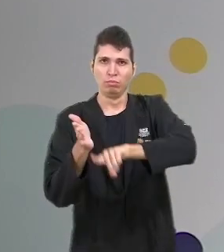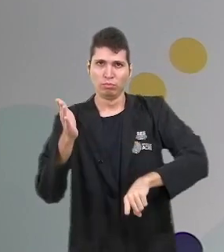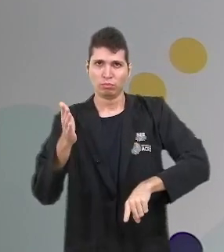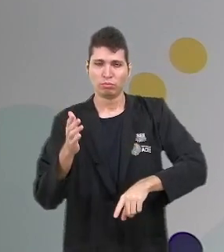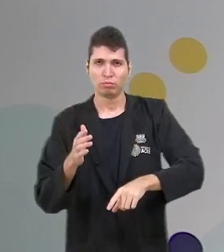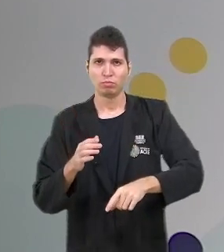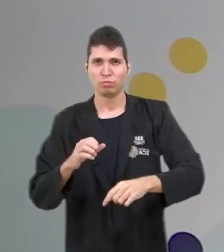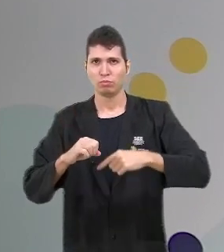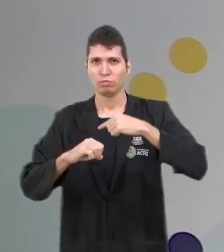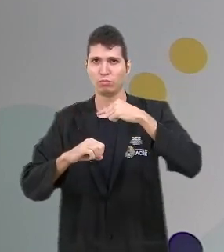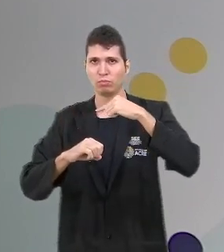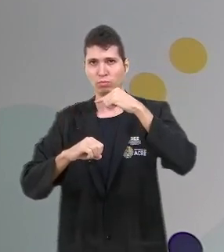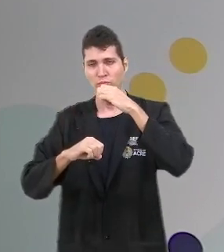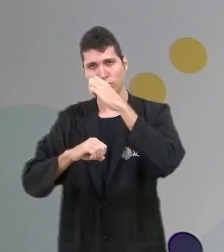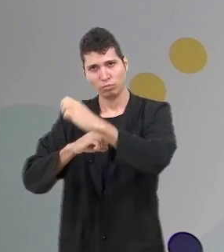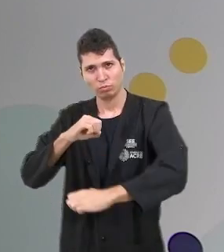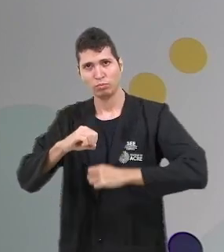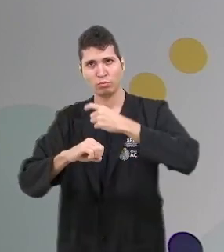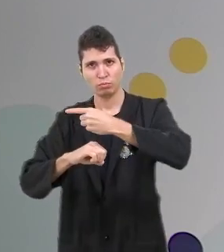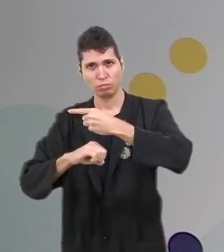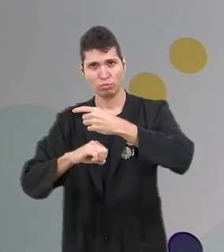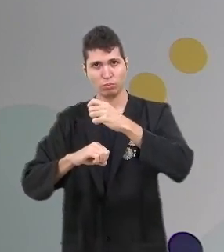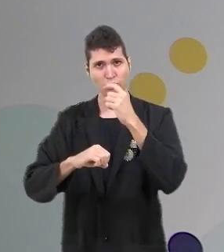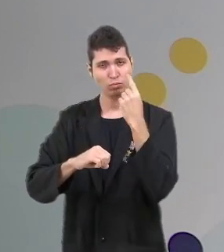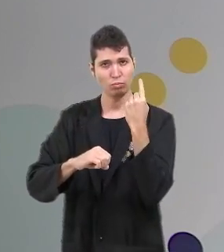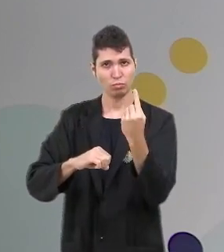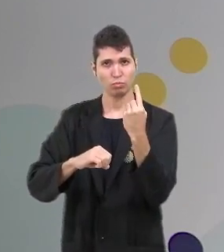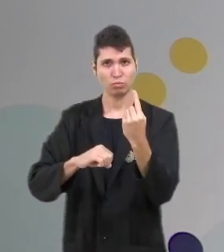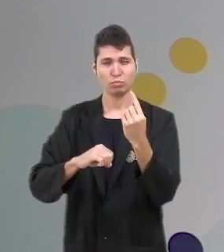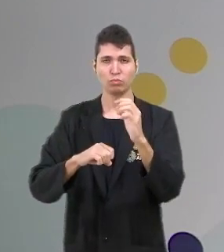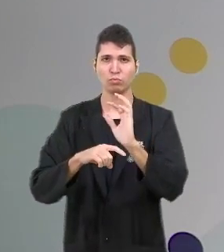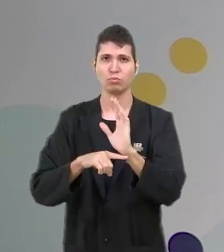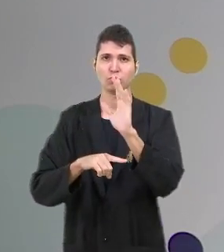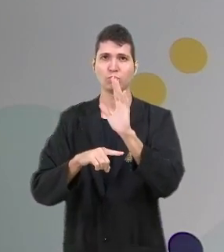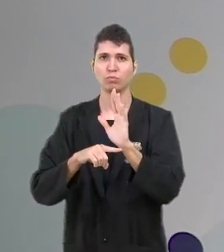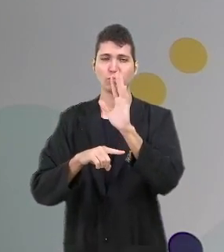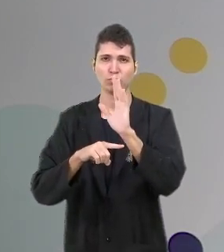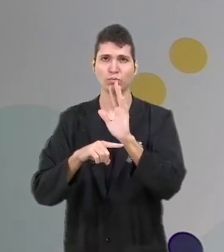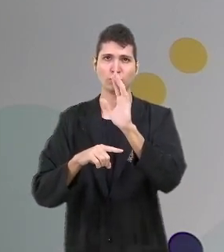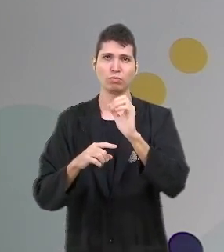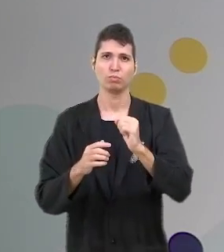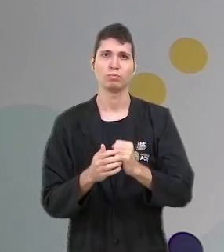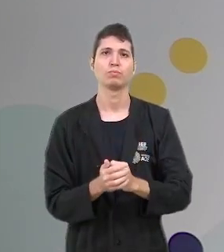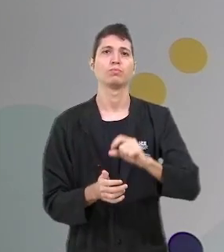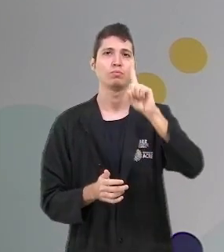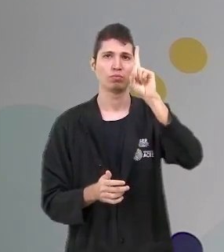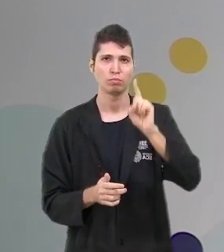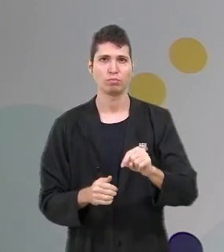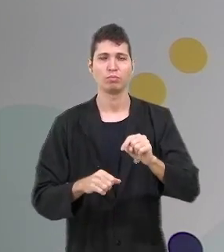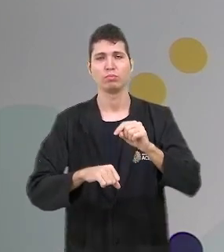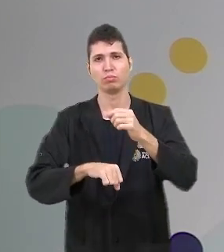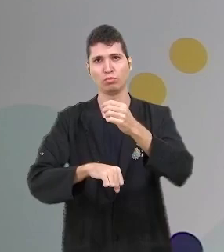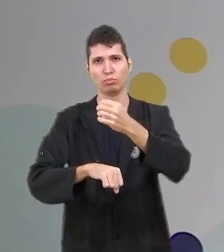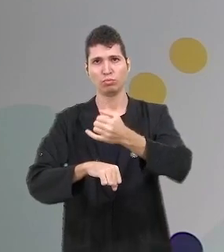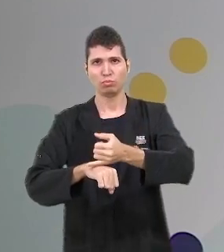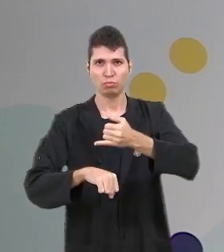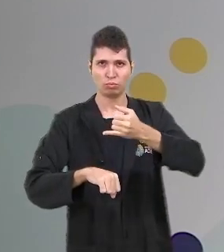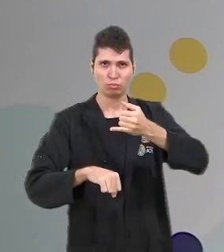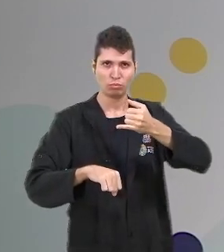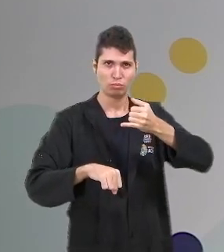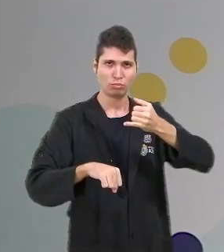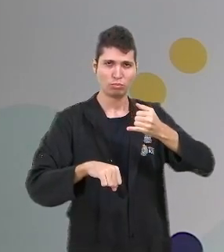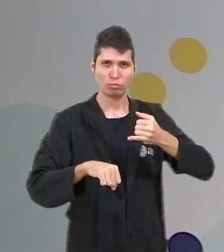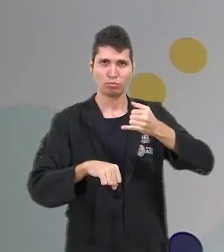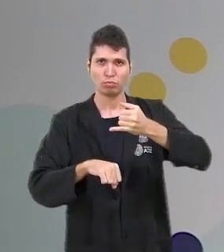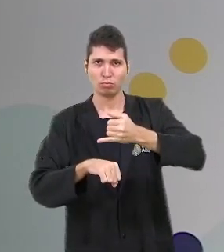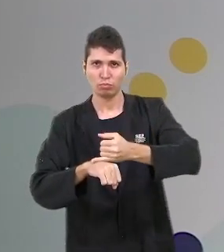elétron do átomo no seu estado gasoso. Isso é ionização. E como eu falei